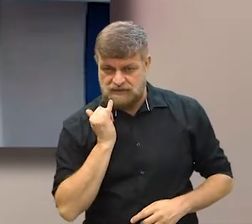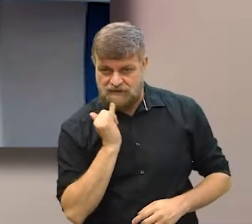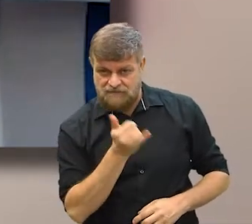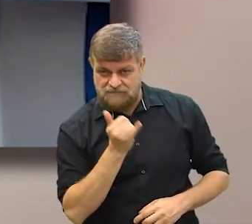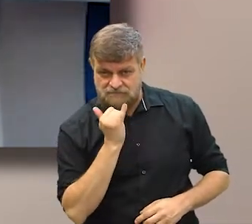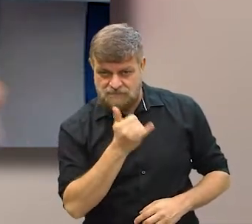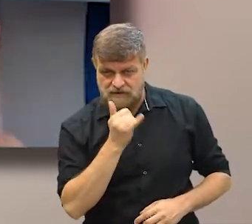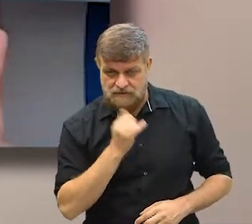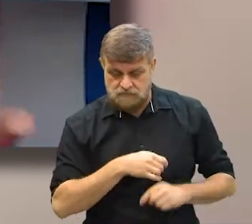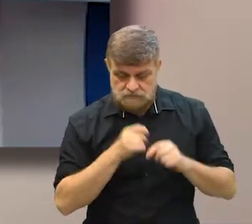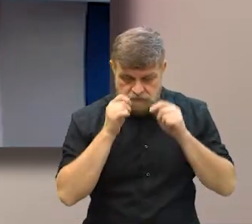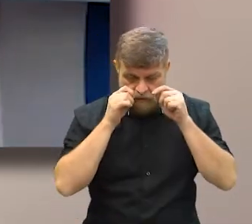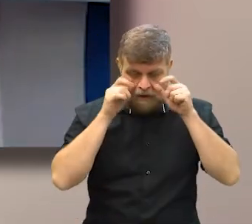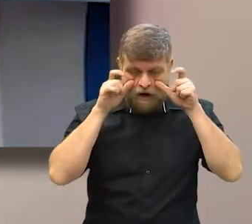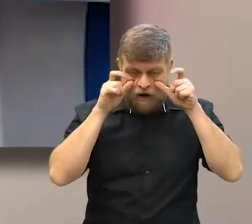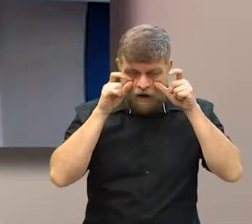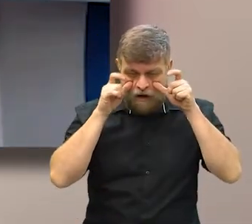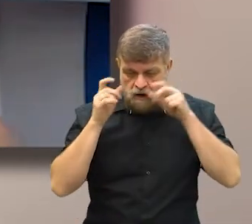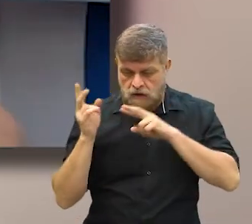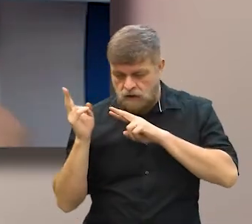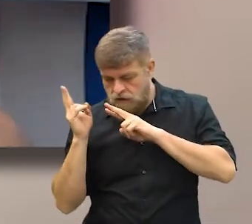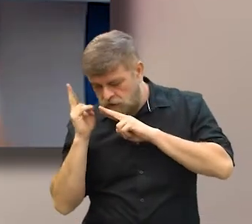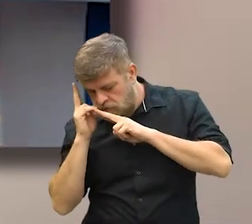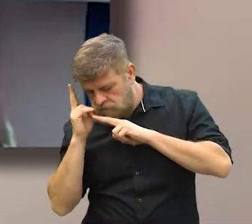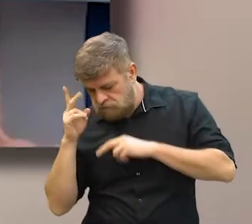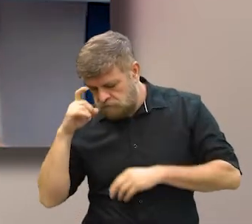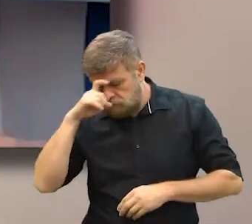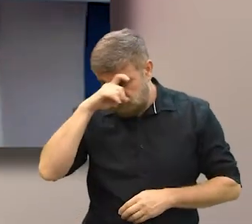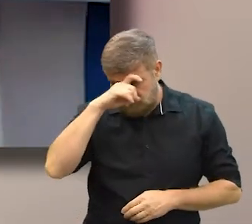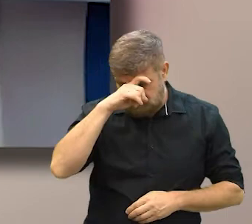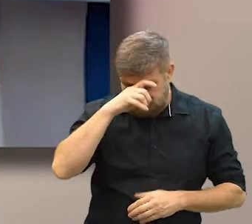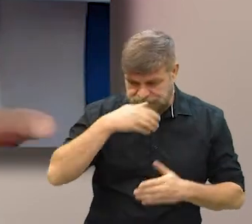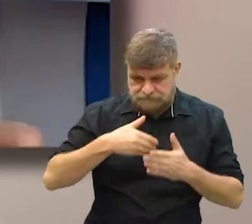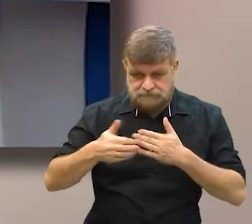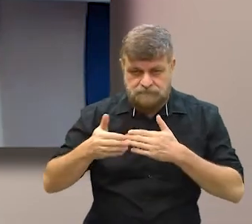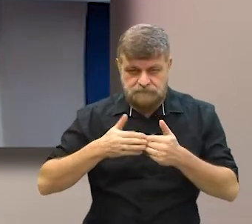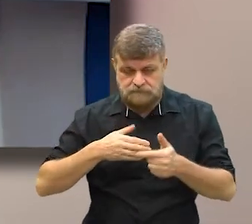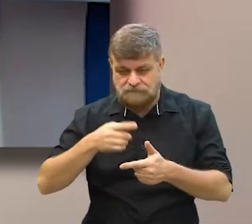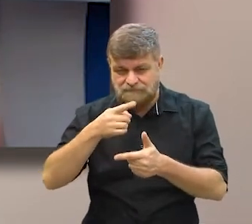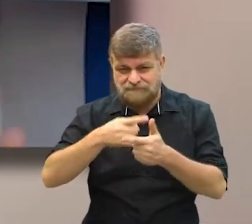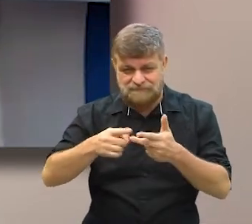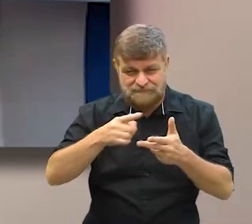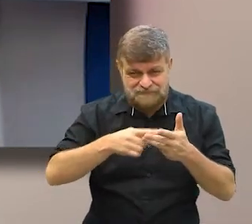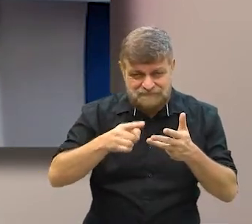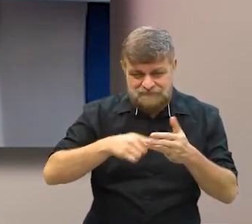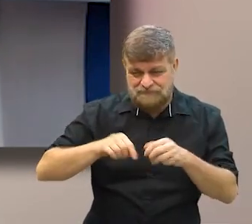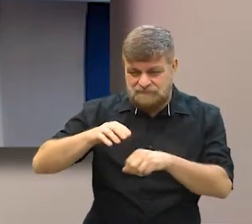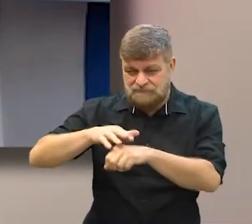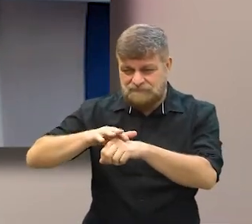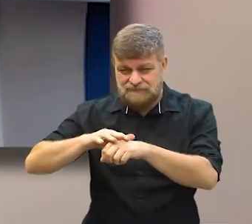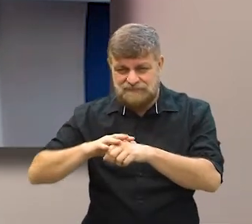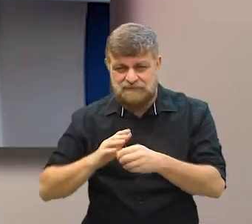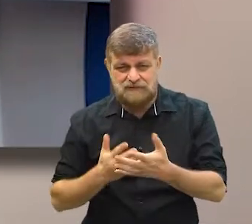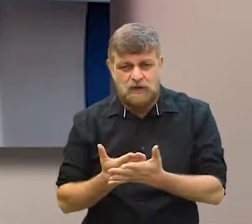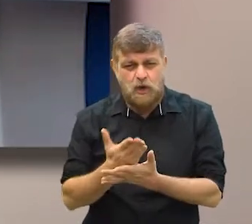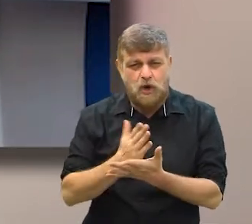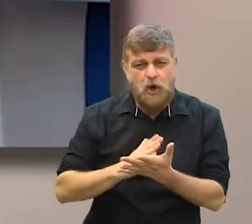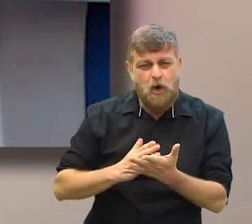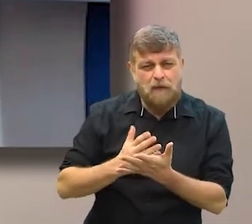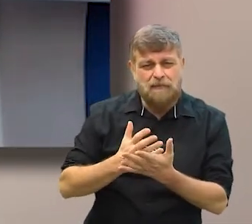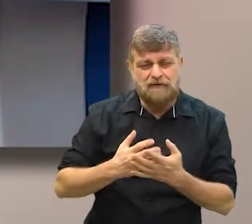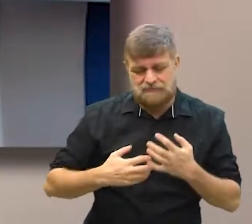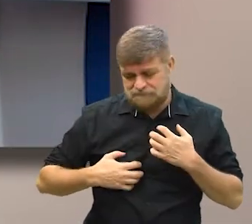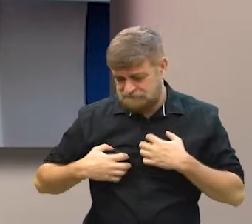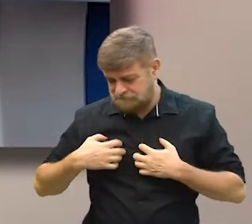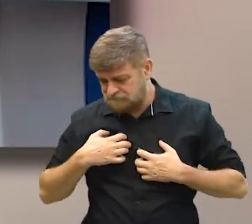falando de insônia ou de qualquer outra condição patológica, de desconforto,